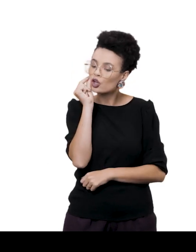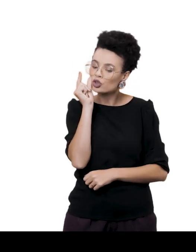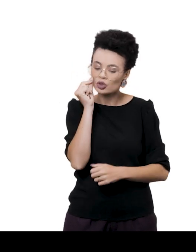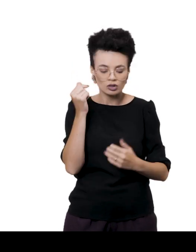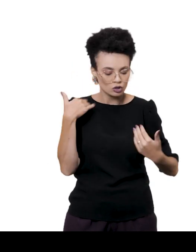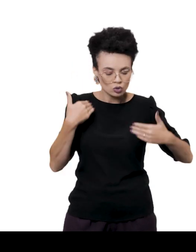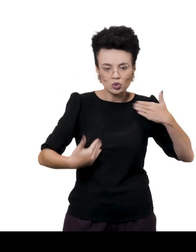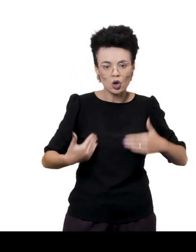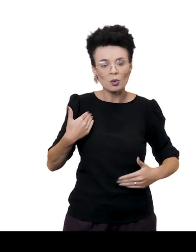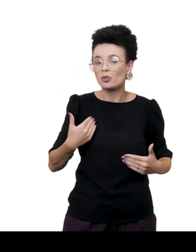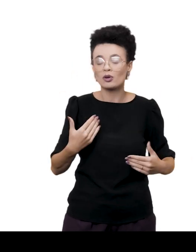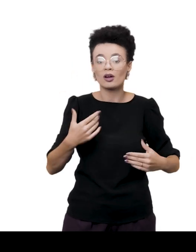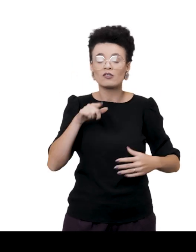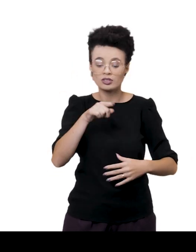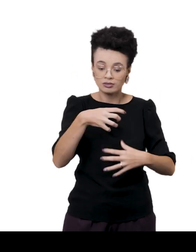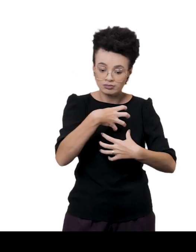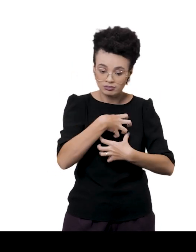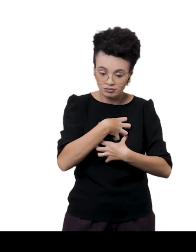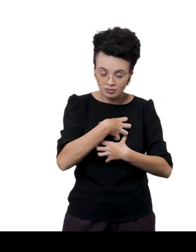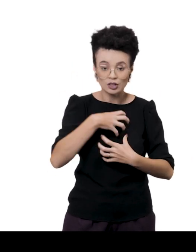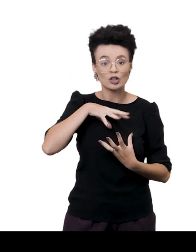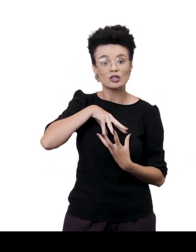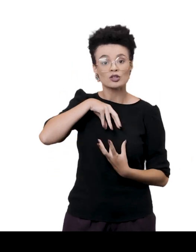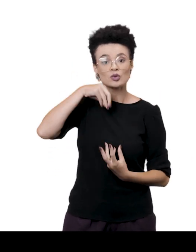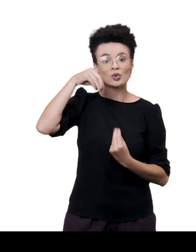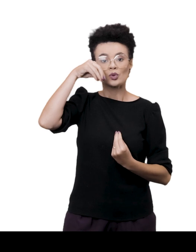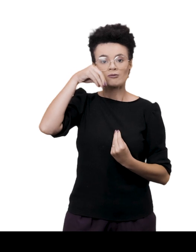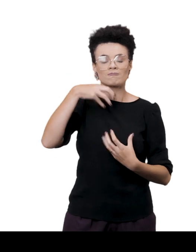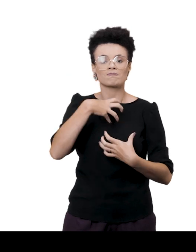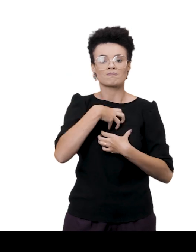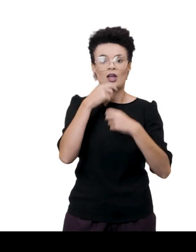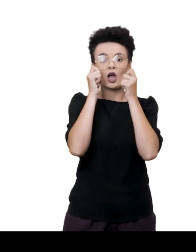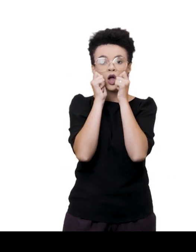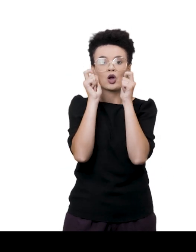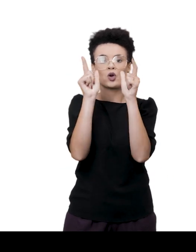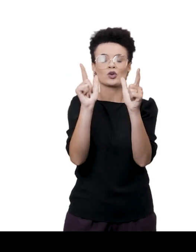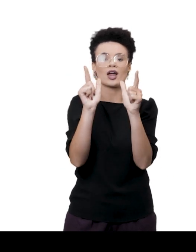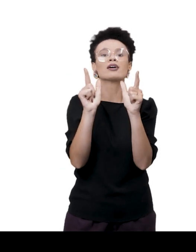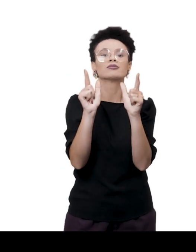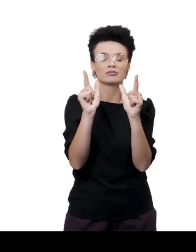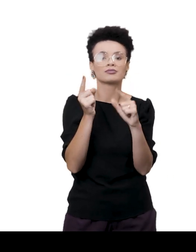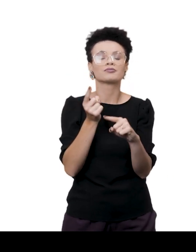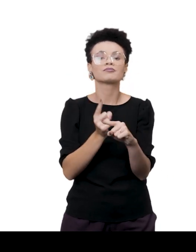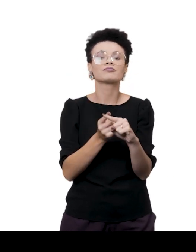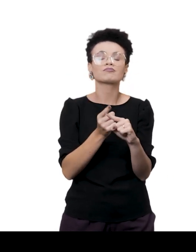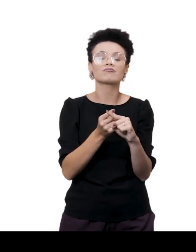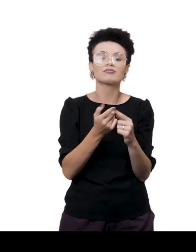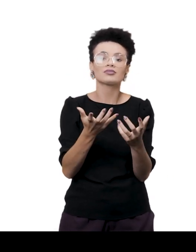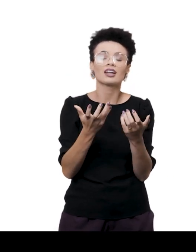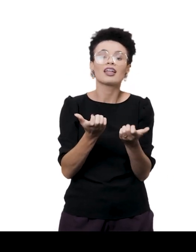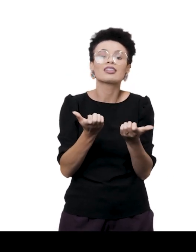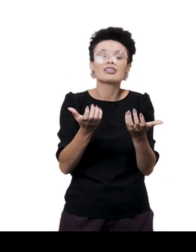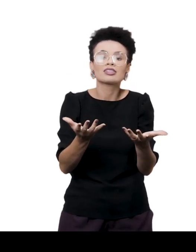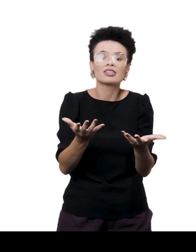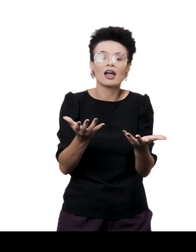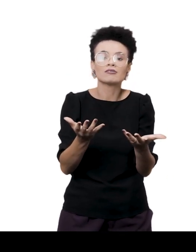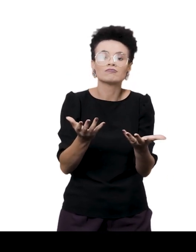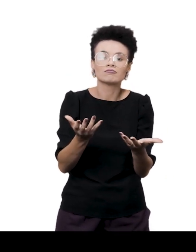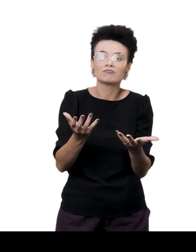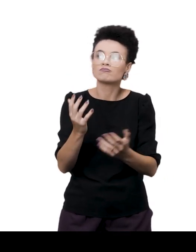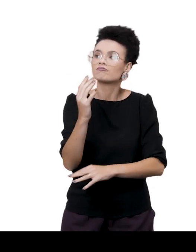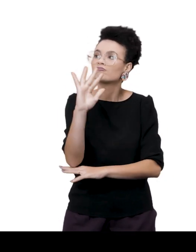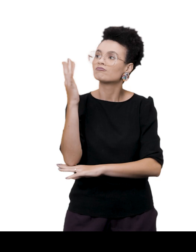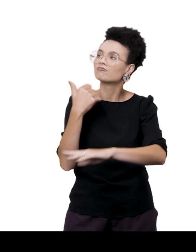ato de romper o sono, evocando um despertar não apenas físico, mas também emocional e espiritual,